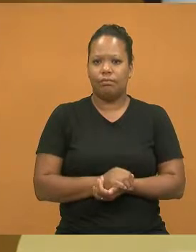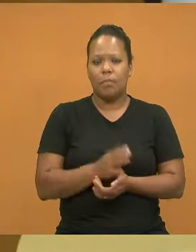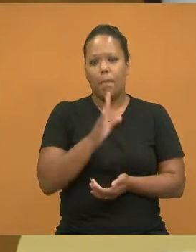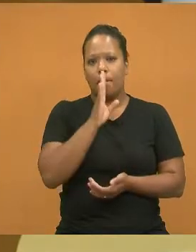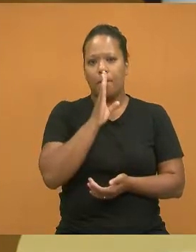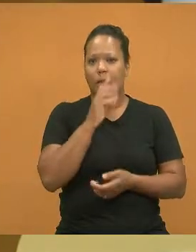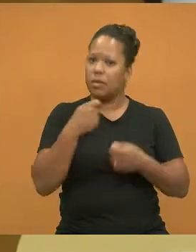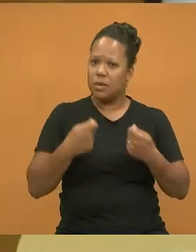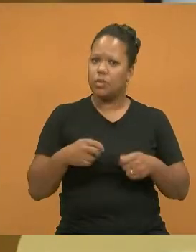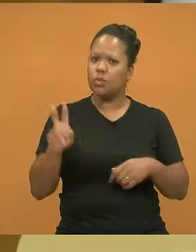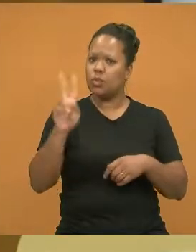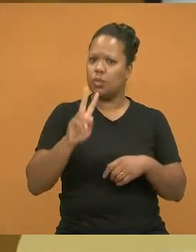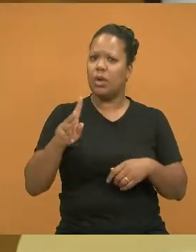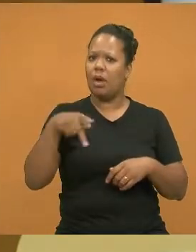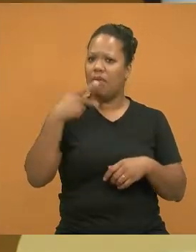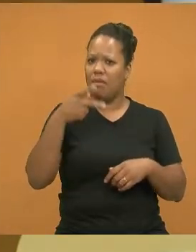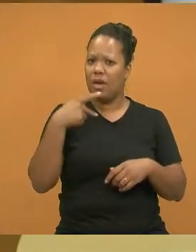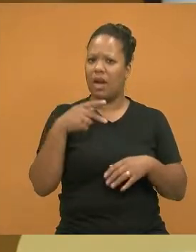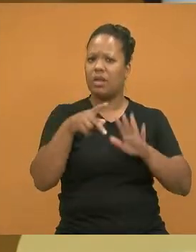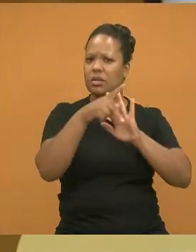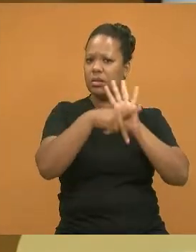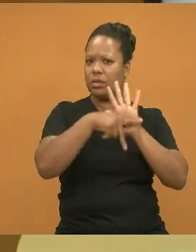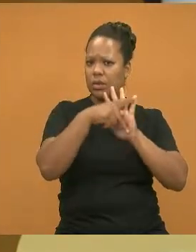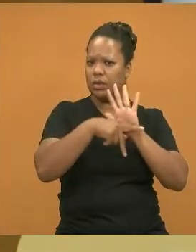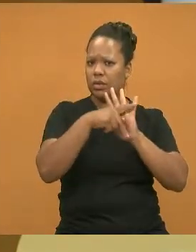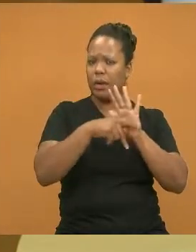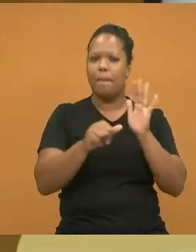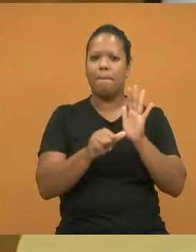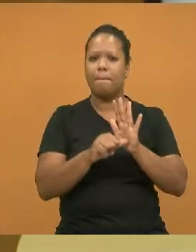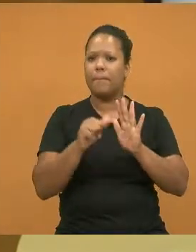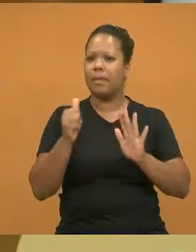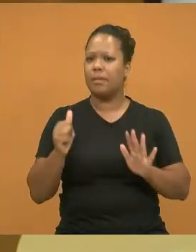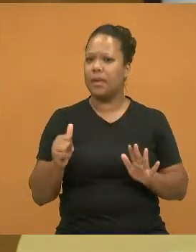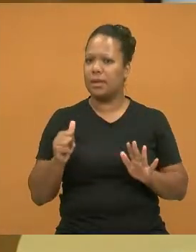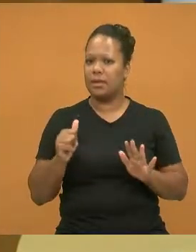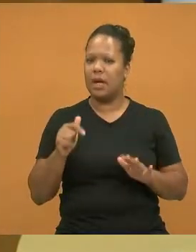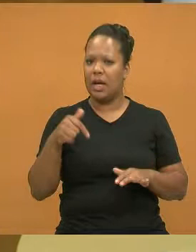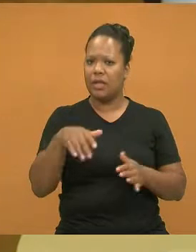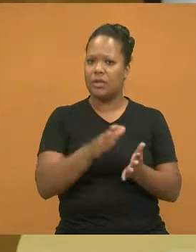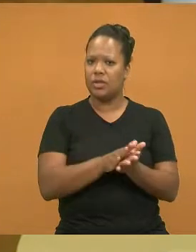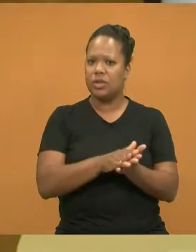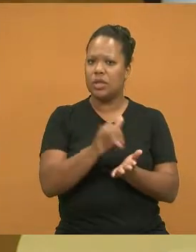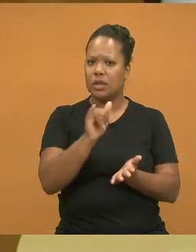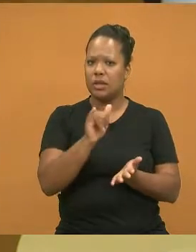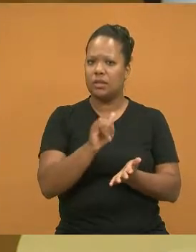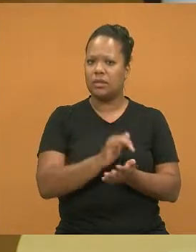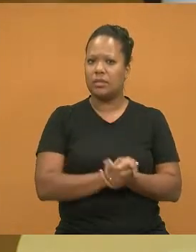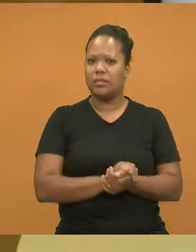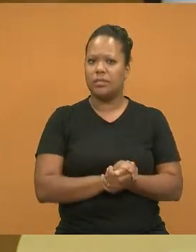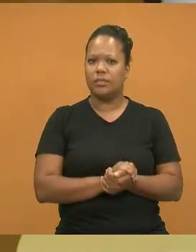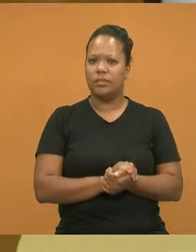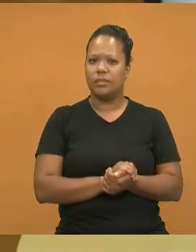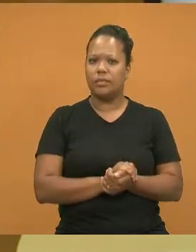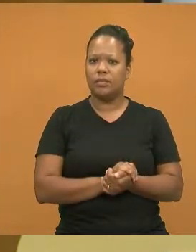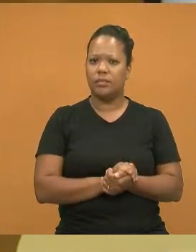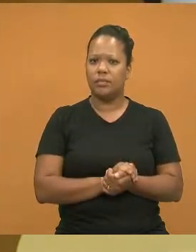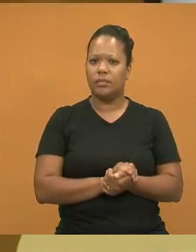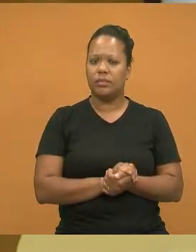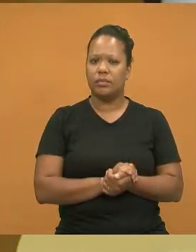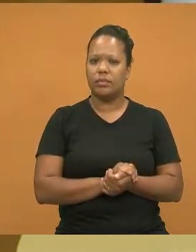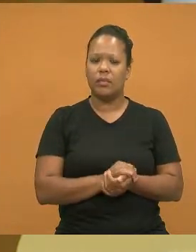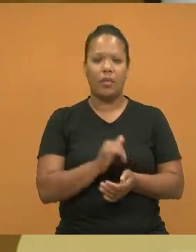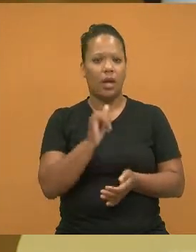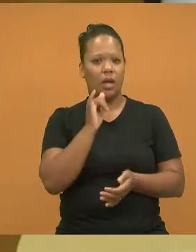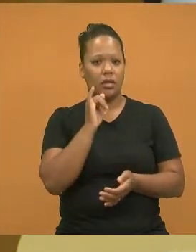o meu tempo para falar desse projeto. Primeiro, quero salientar que Jacareí, ele é